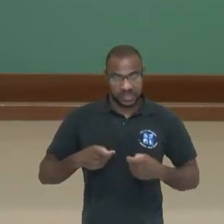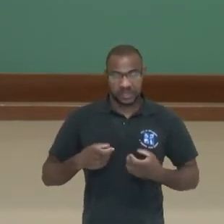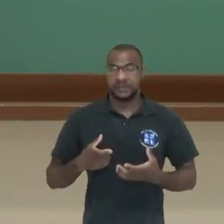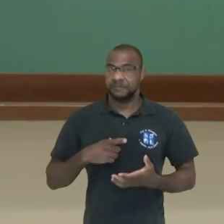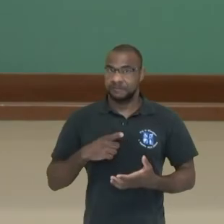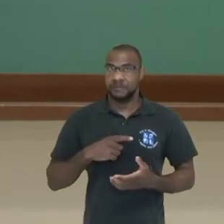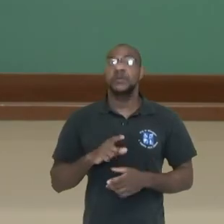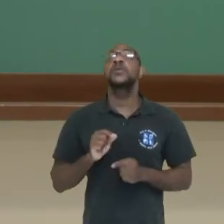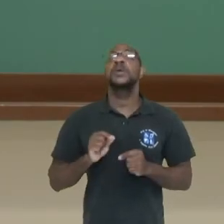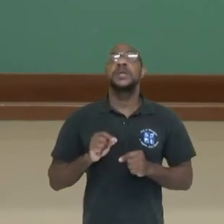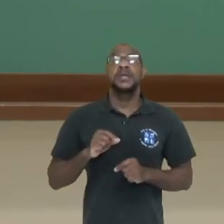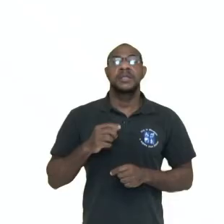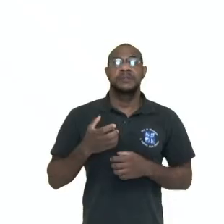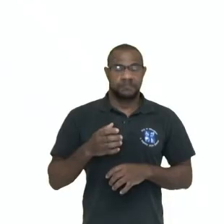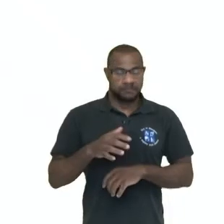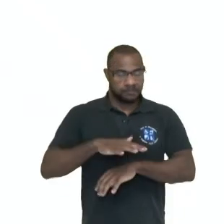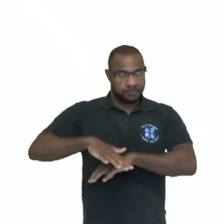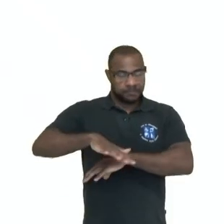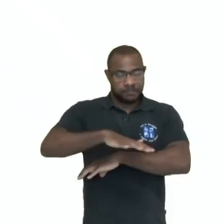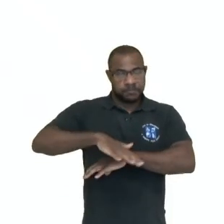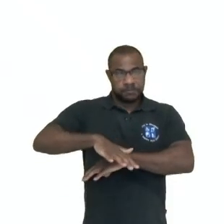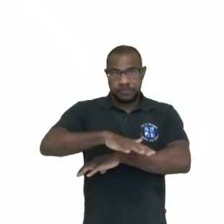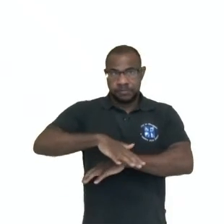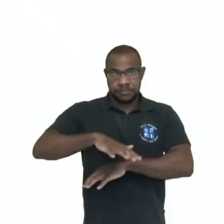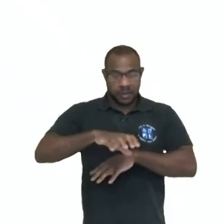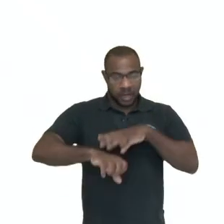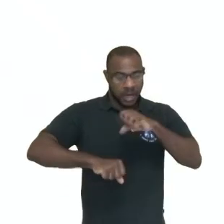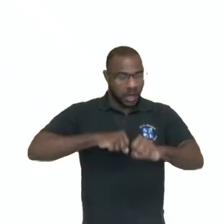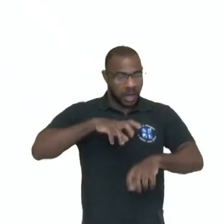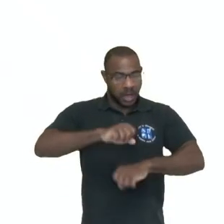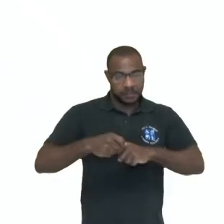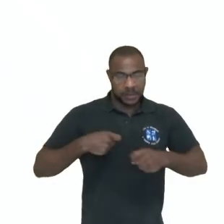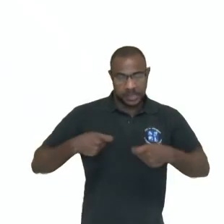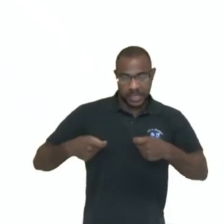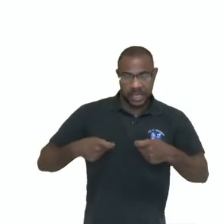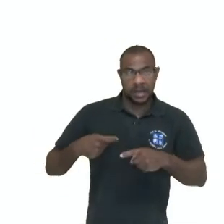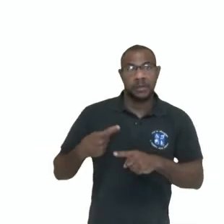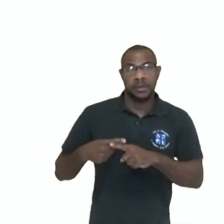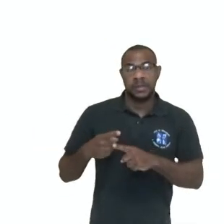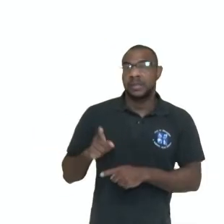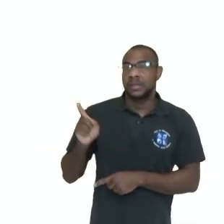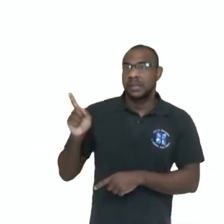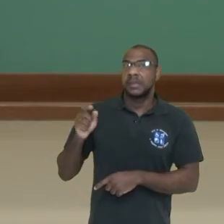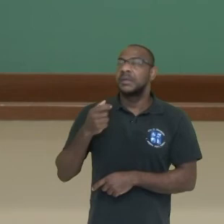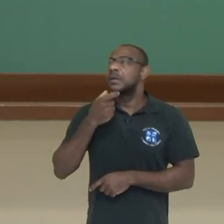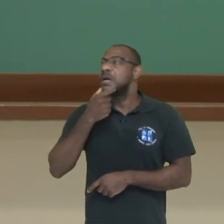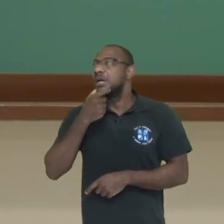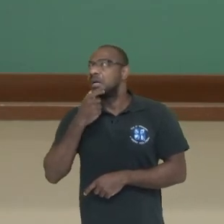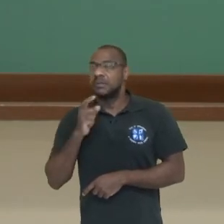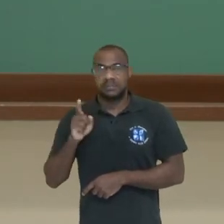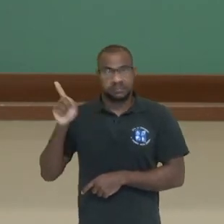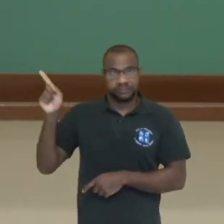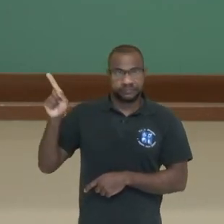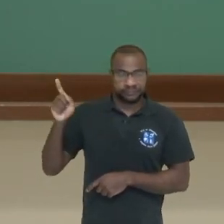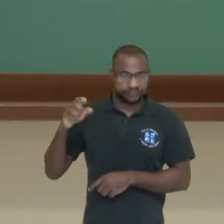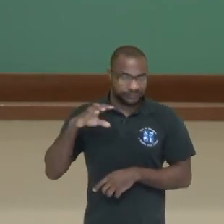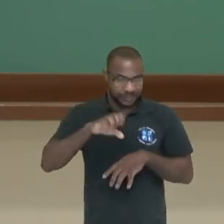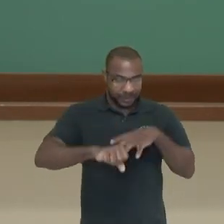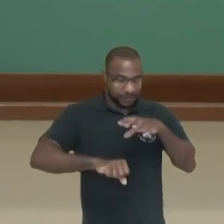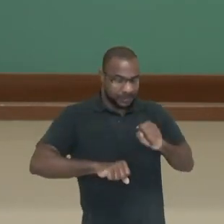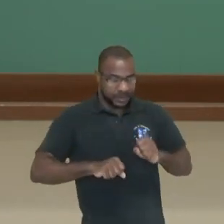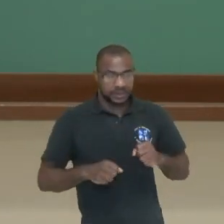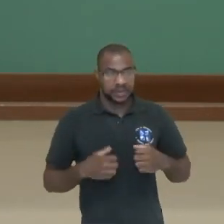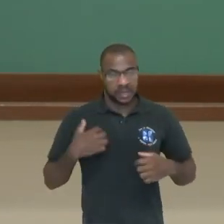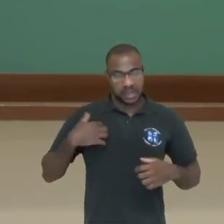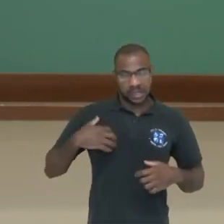pela disputa desse território aqui no Sudeste, essas ilhas, em que a Argentina chama de Ilhas Malvinas